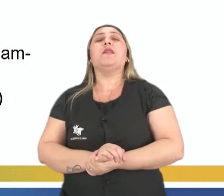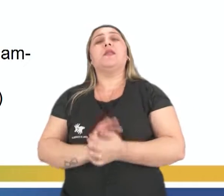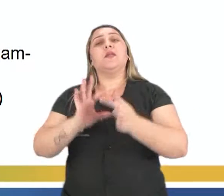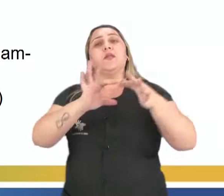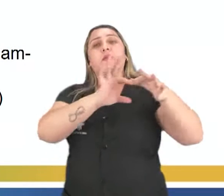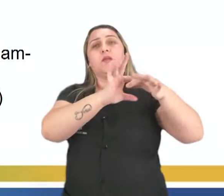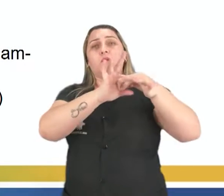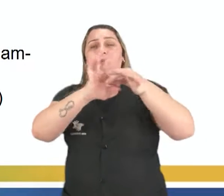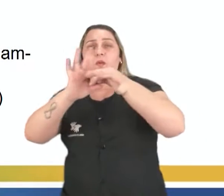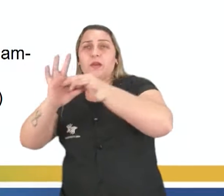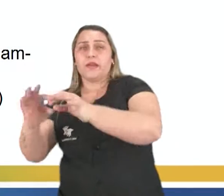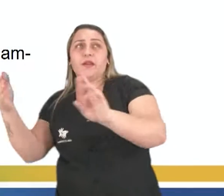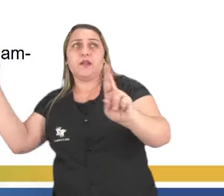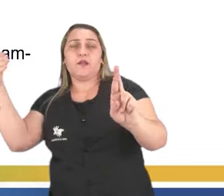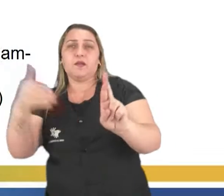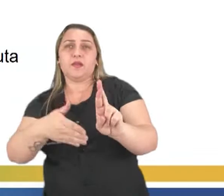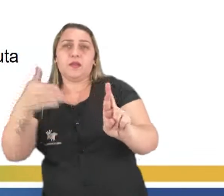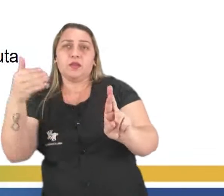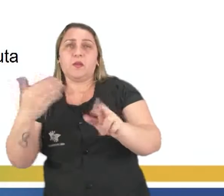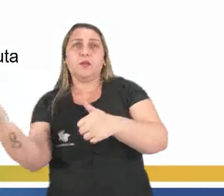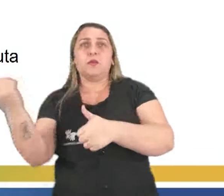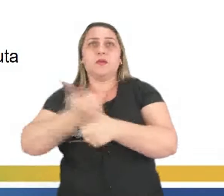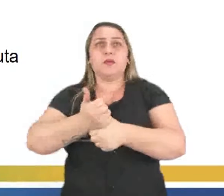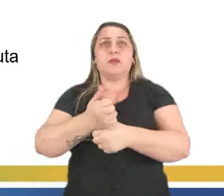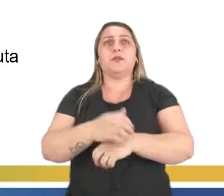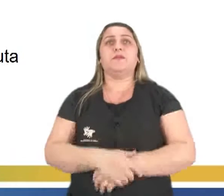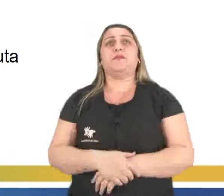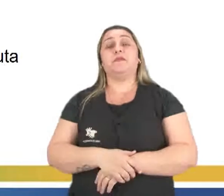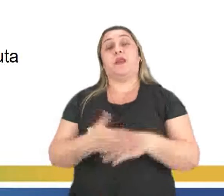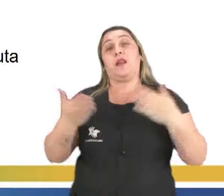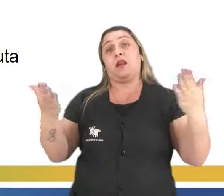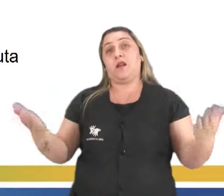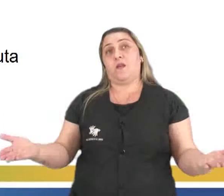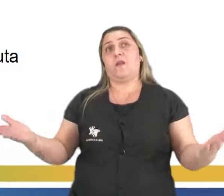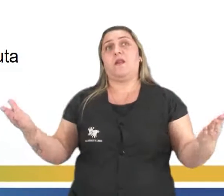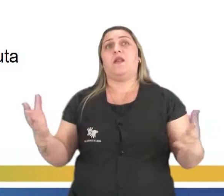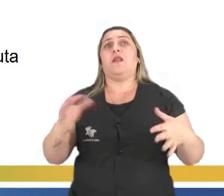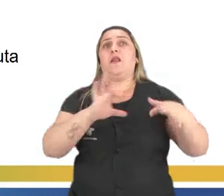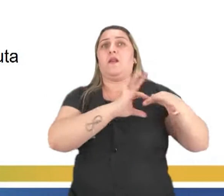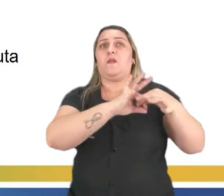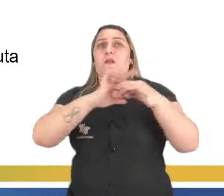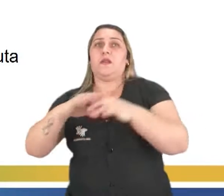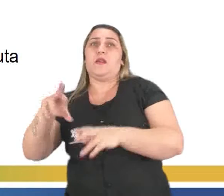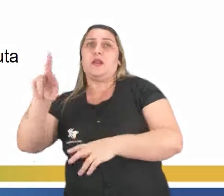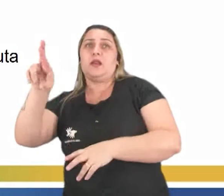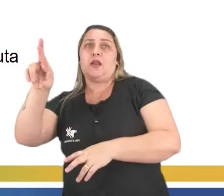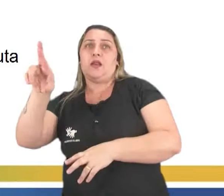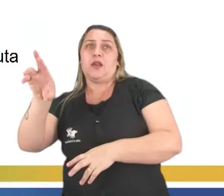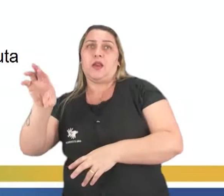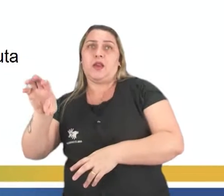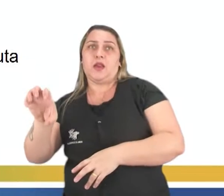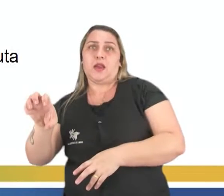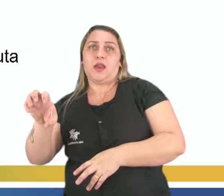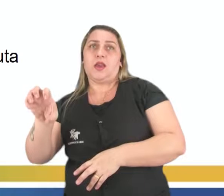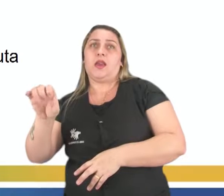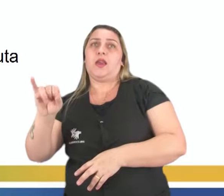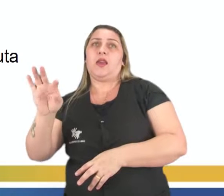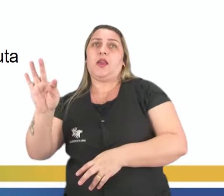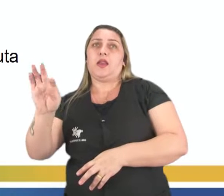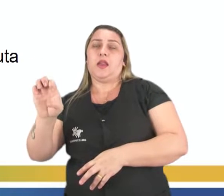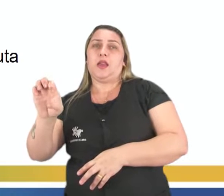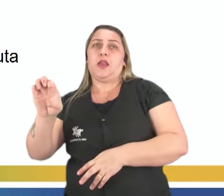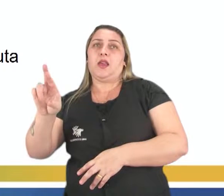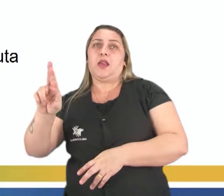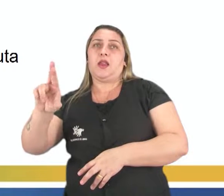coesão referencial por substituição. Vamos agora para a coesão referencial por reiteração. Nós